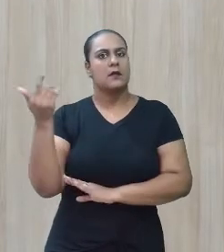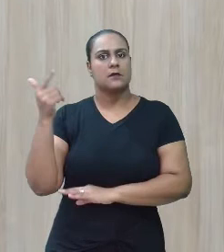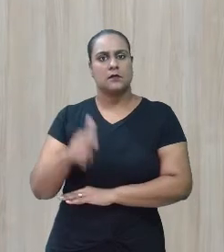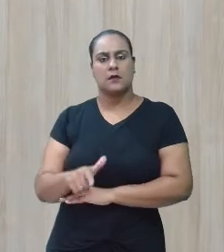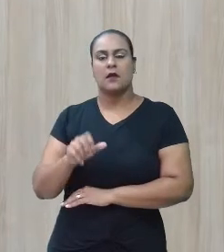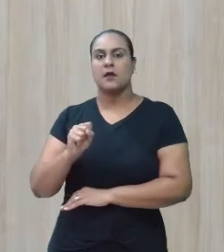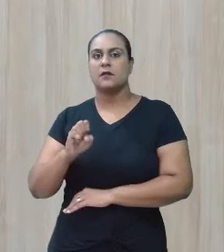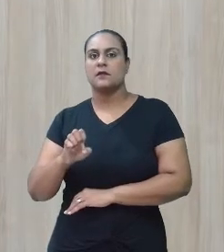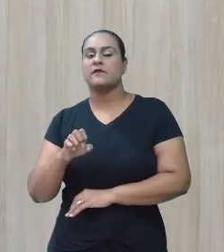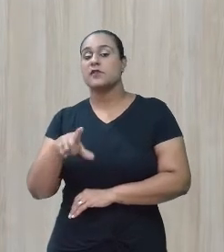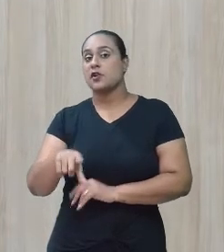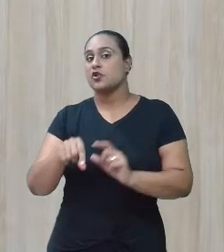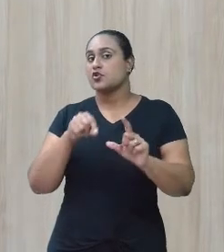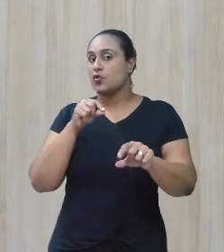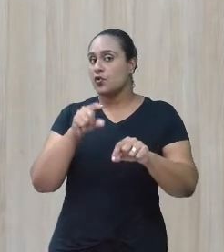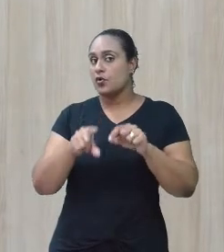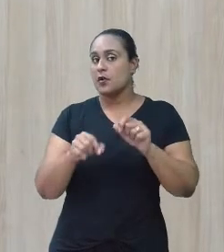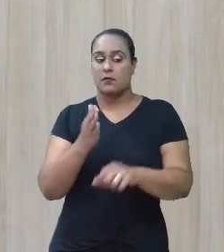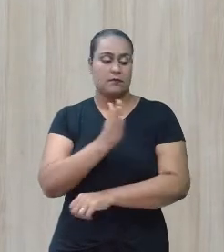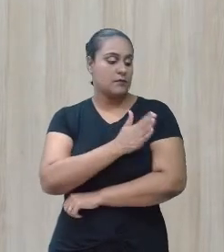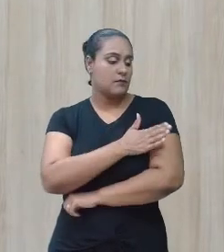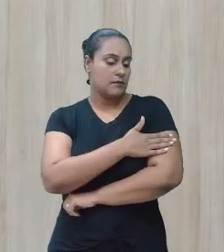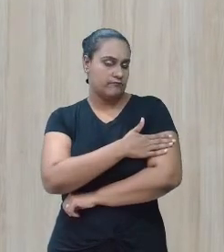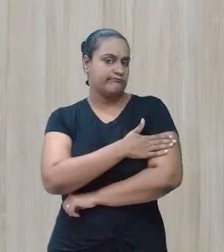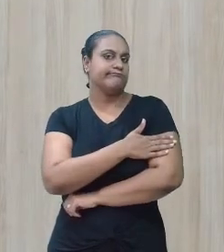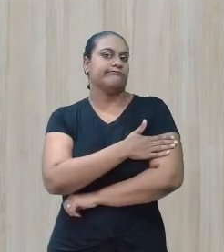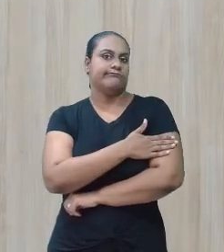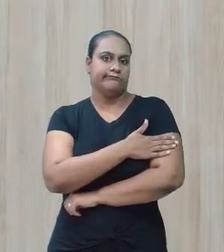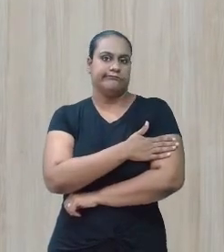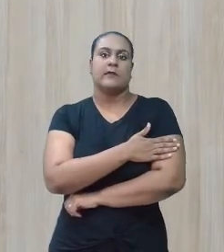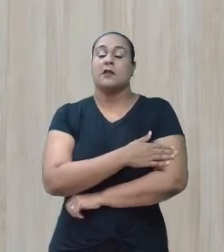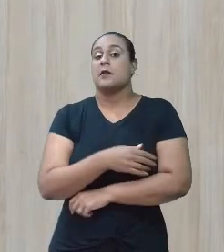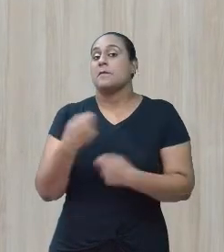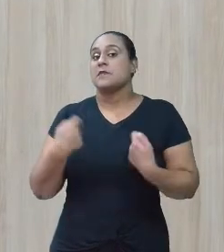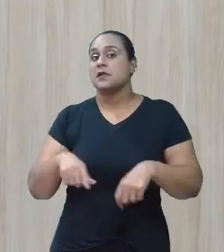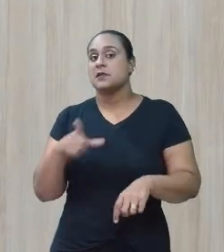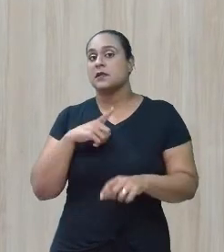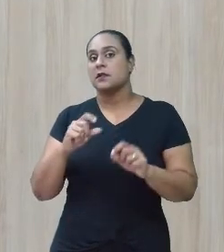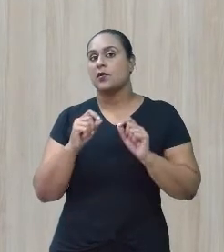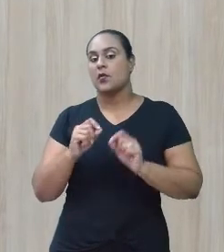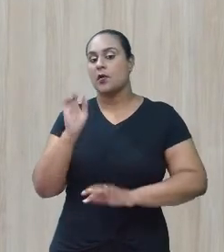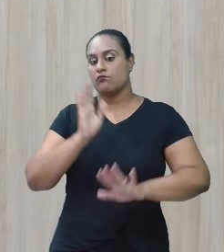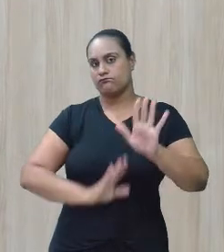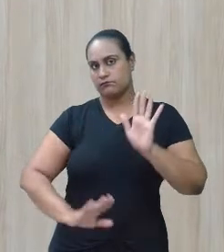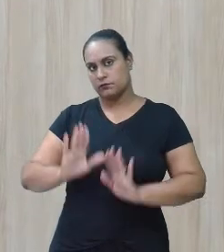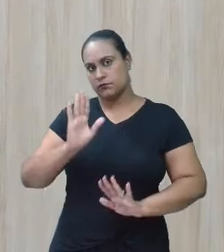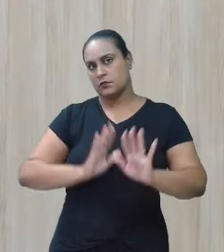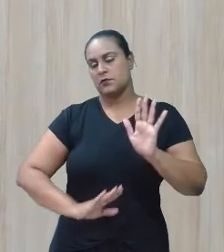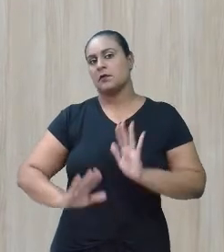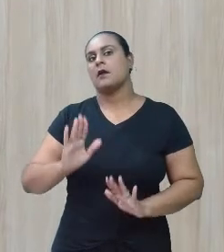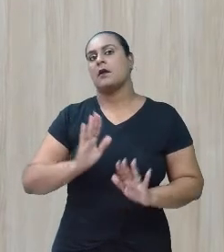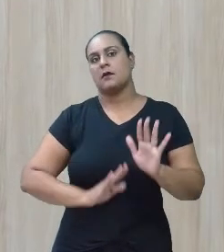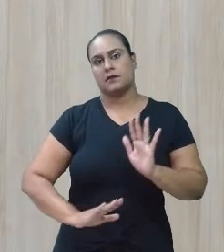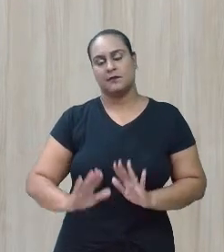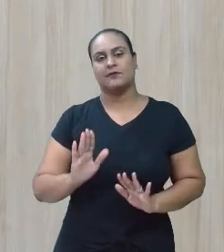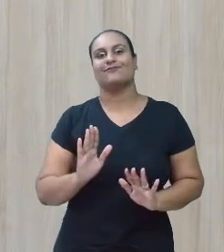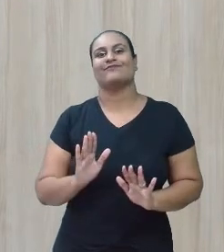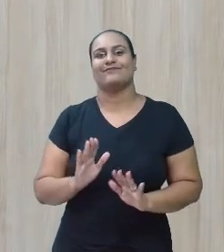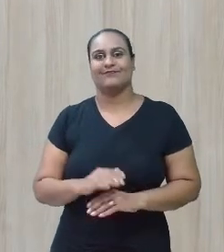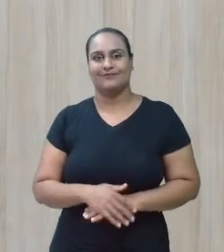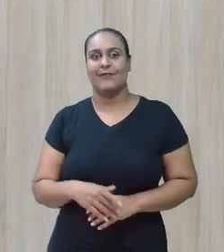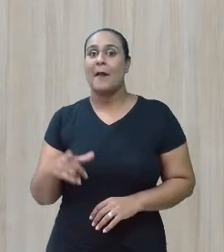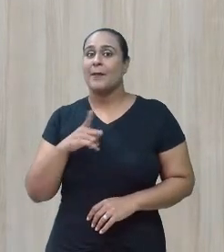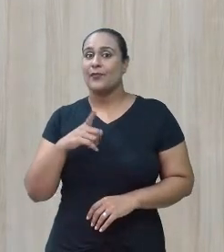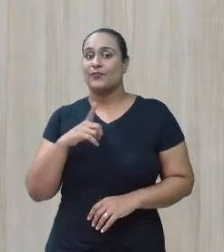você optar por esse adesivo, então você também tem que ter esses devidos cuidados para que não ocorra também